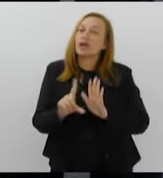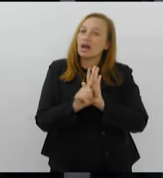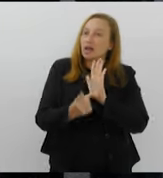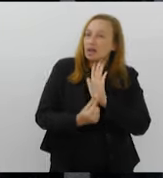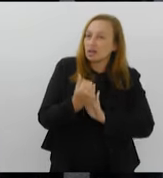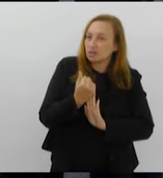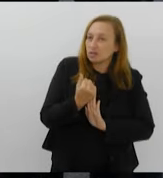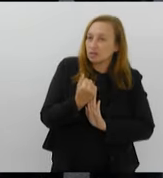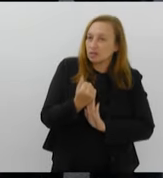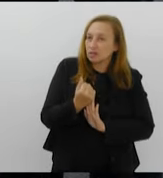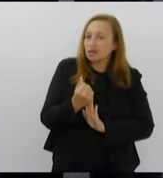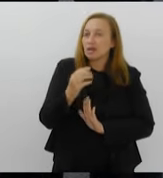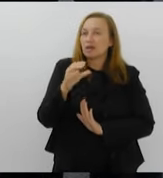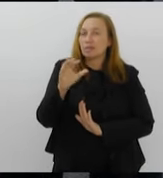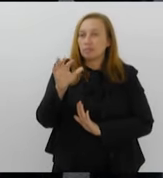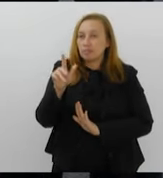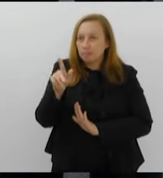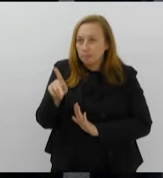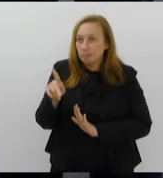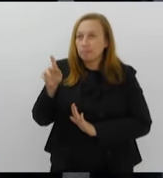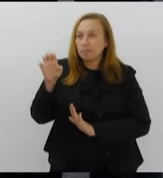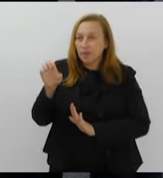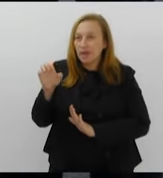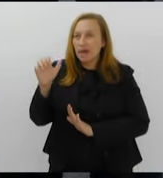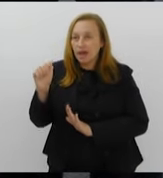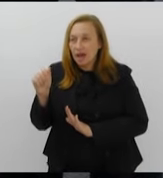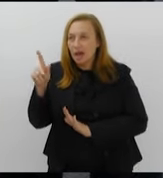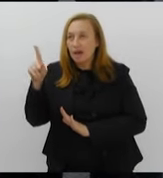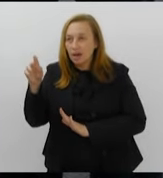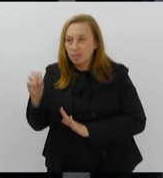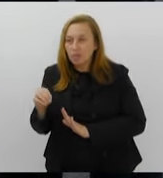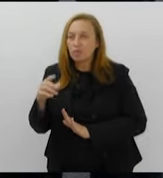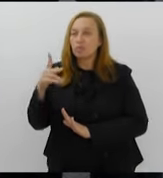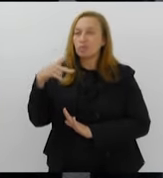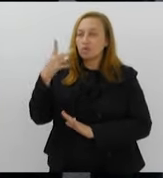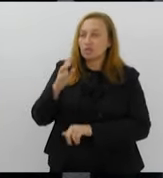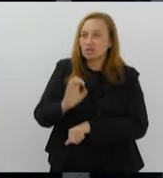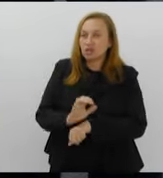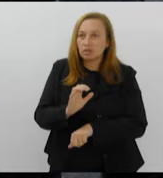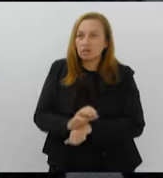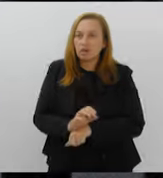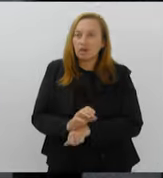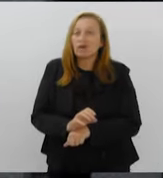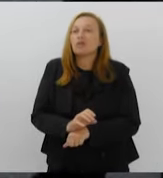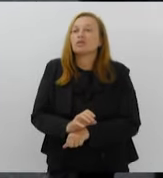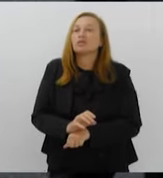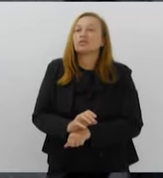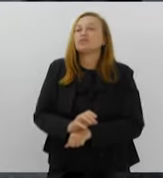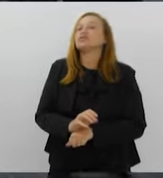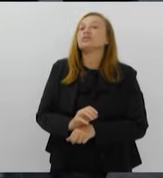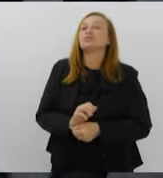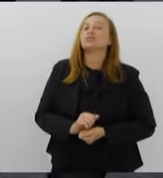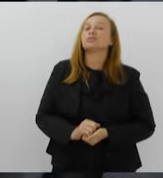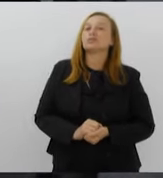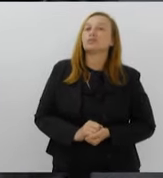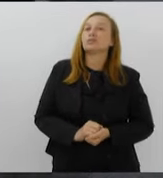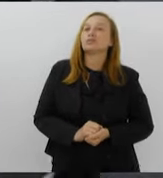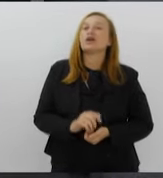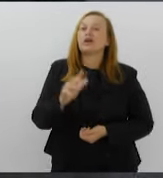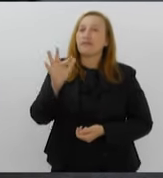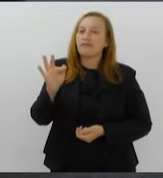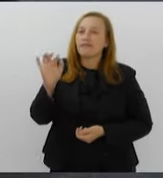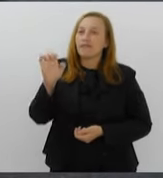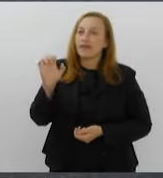o cumprimento da PEAPO, da Política Estadual de Agroecologia e Produção Orgânica, preveja destinação de parte do FECAM